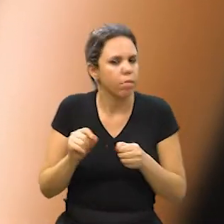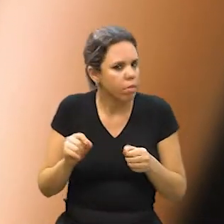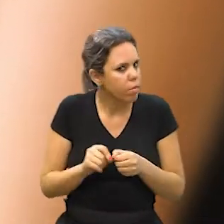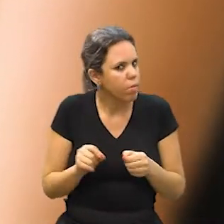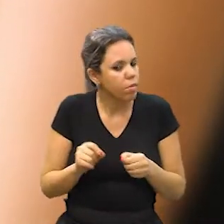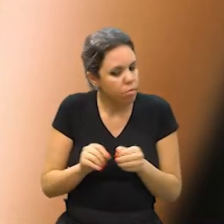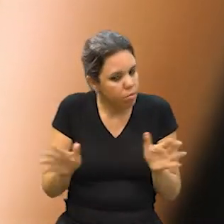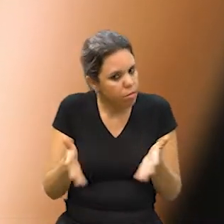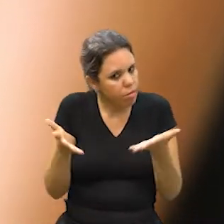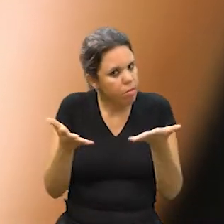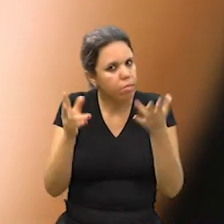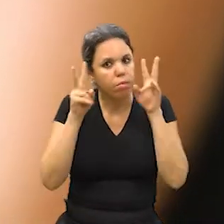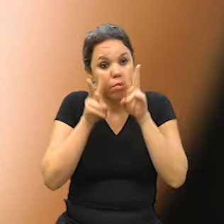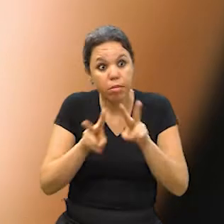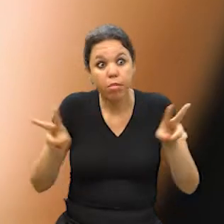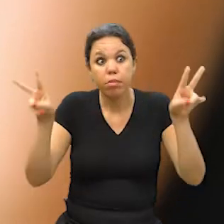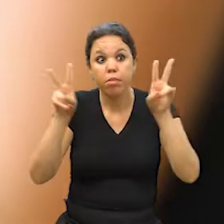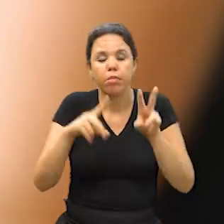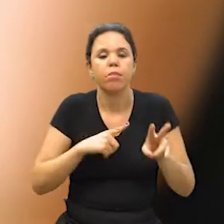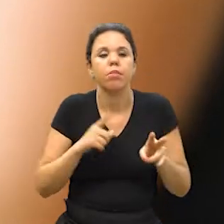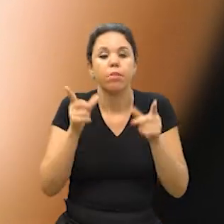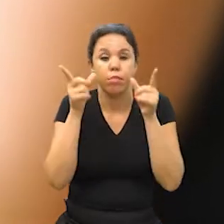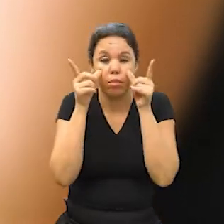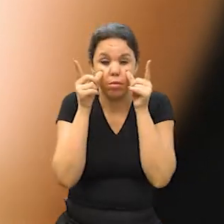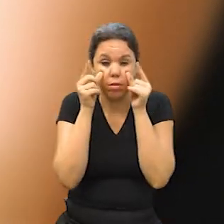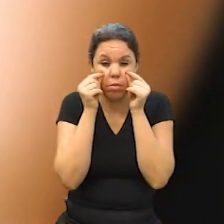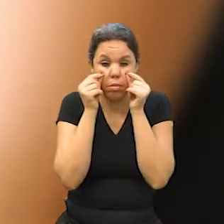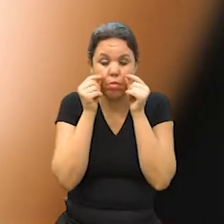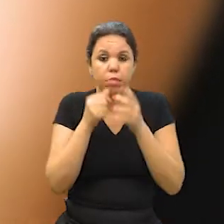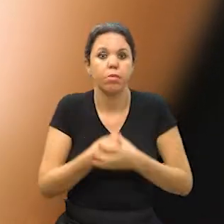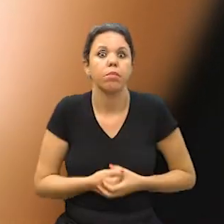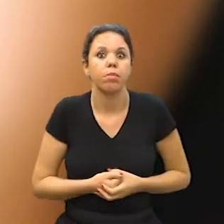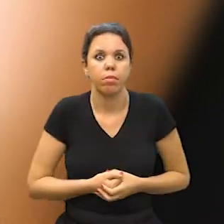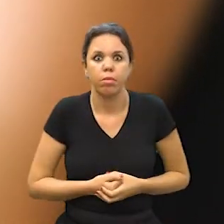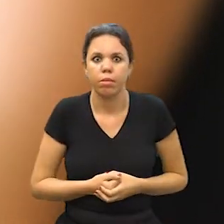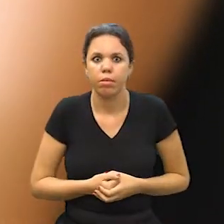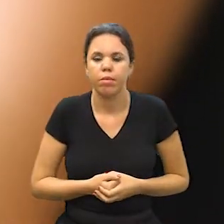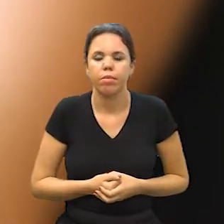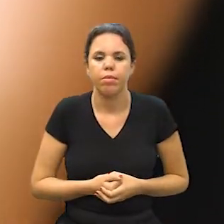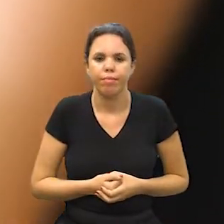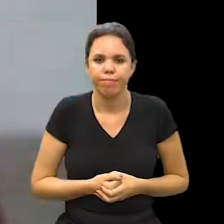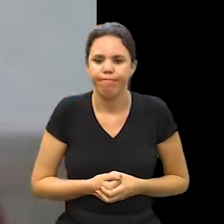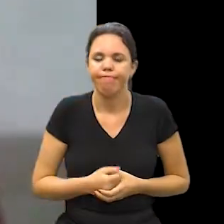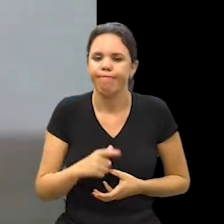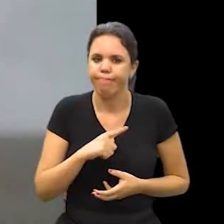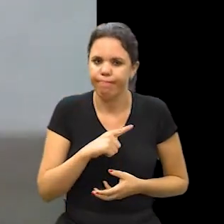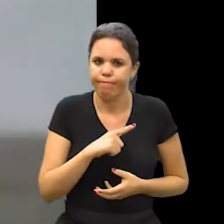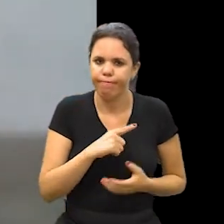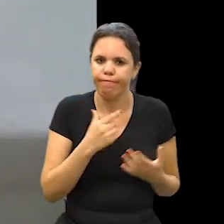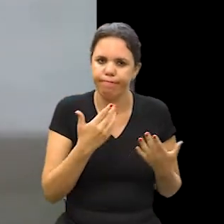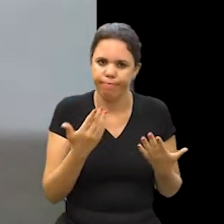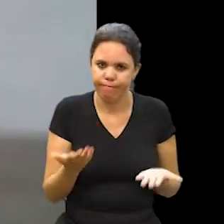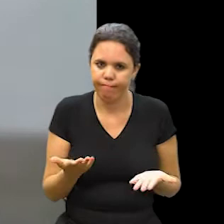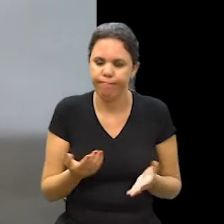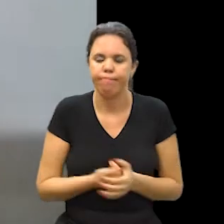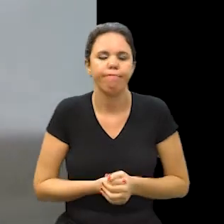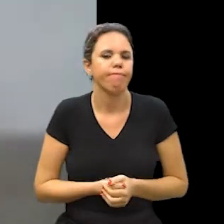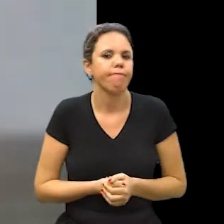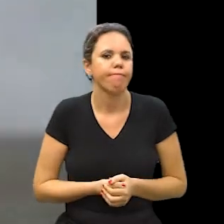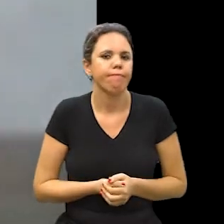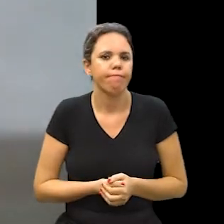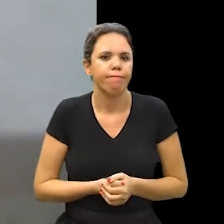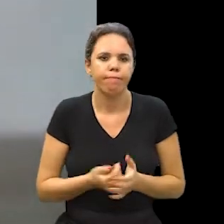de estimulação visual para quem tem a baixa visão. Então, nós temos, assim, bastante